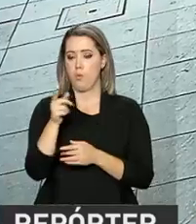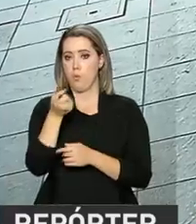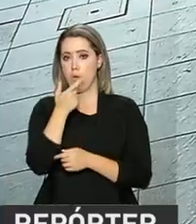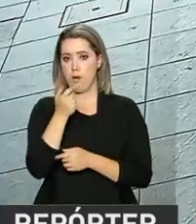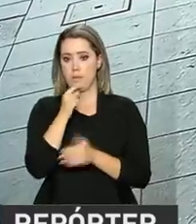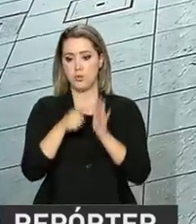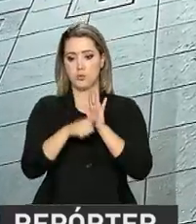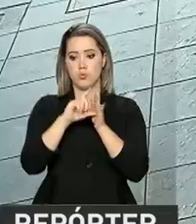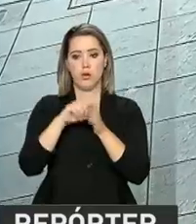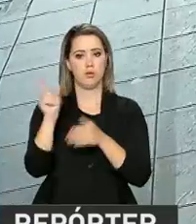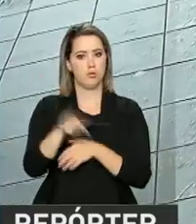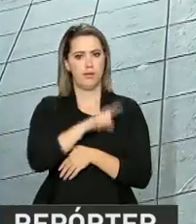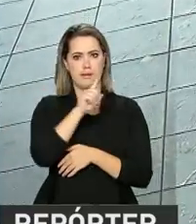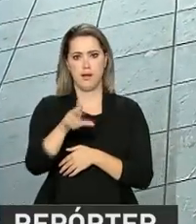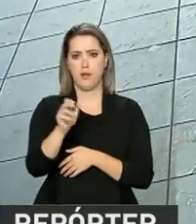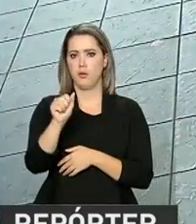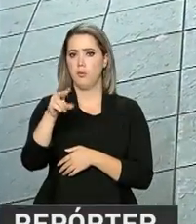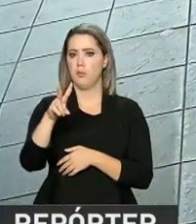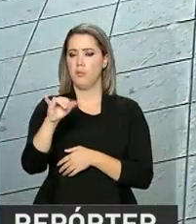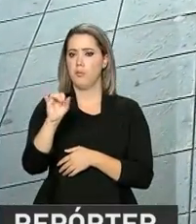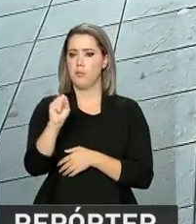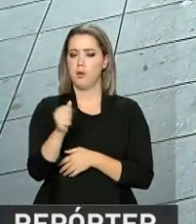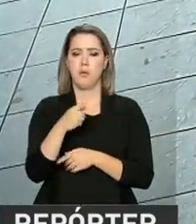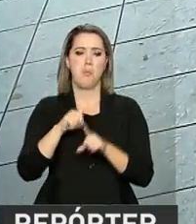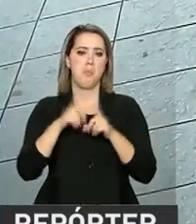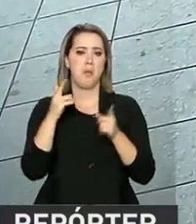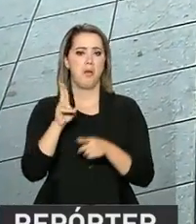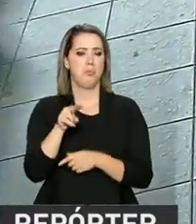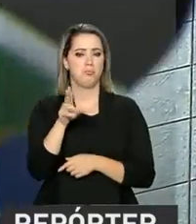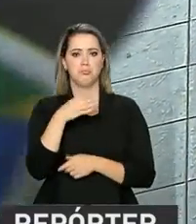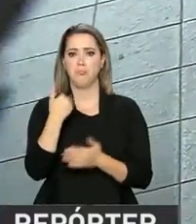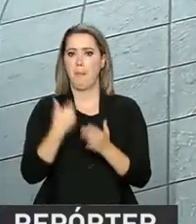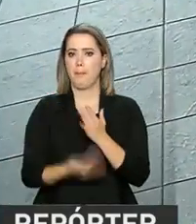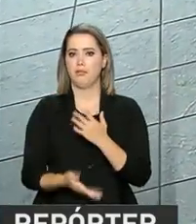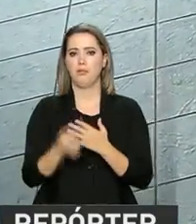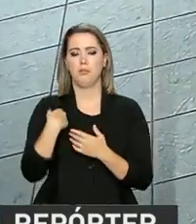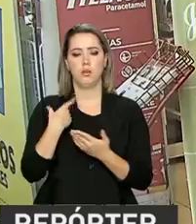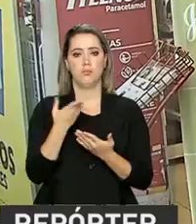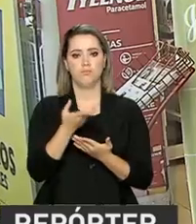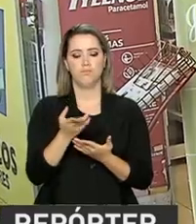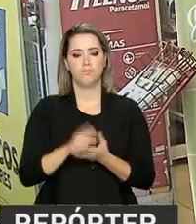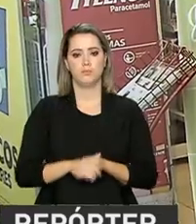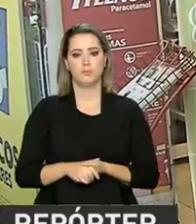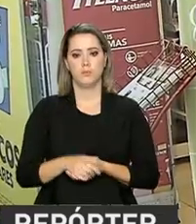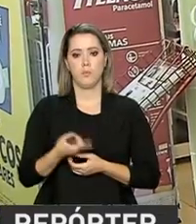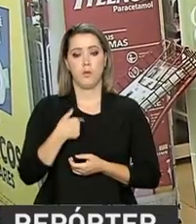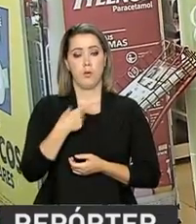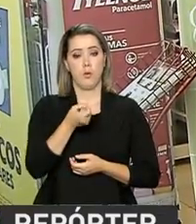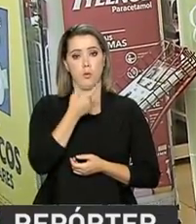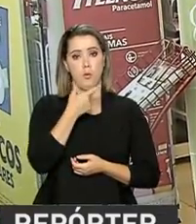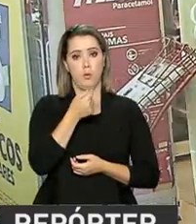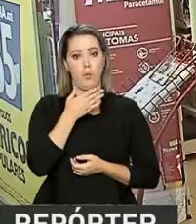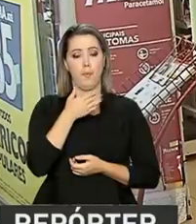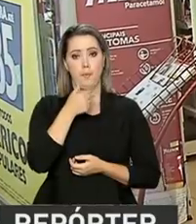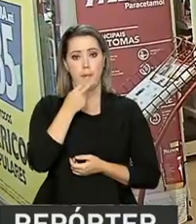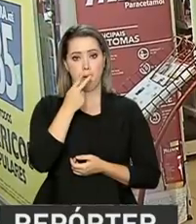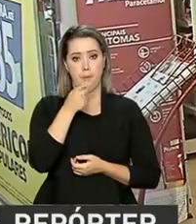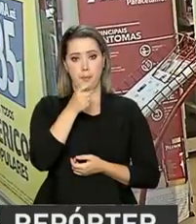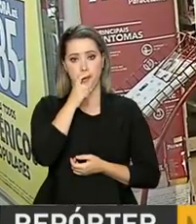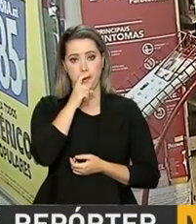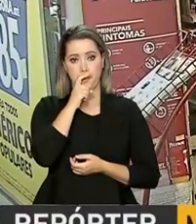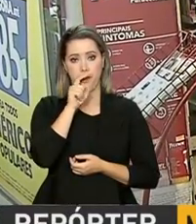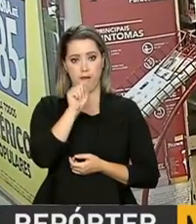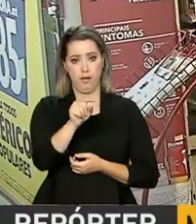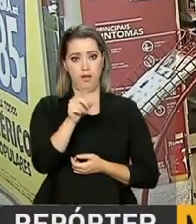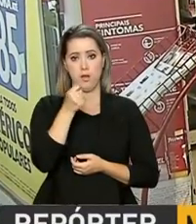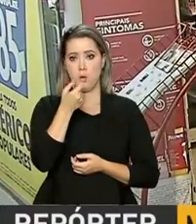ser suspenso pela Anvisa Mas pelo desconhecimento acabou perdendo o produto eu comprei uma medicação pro meu pai e depois